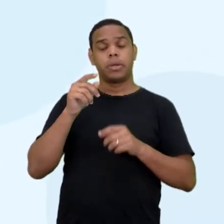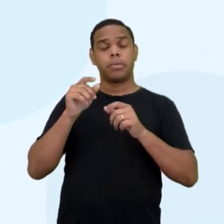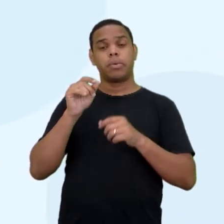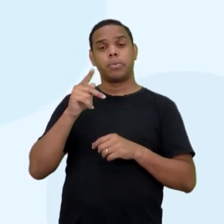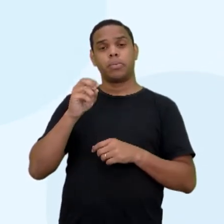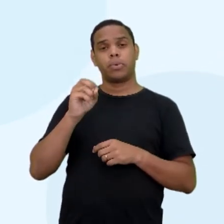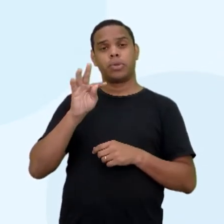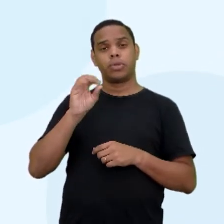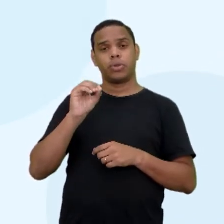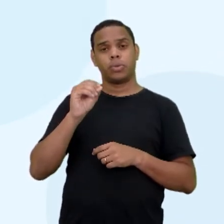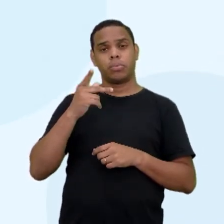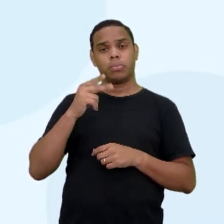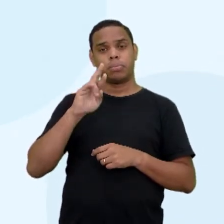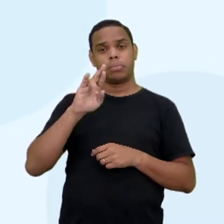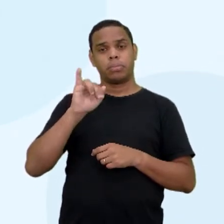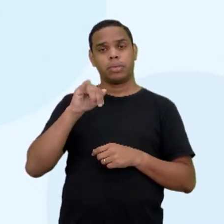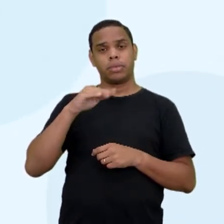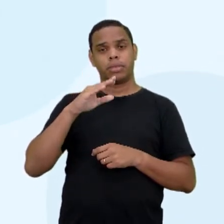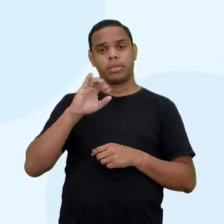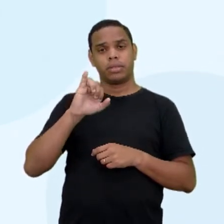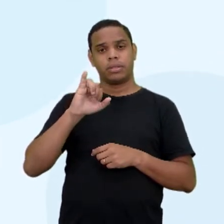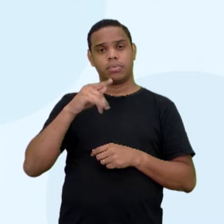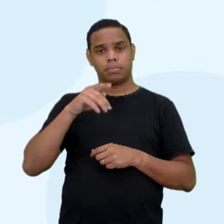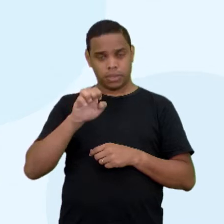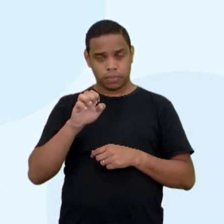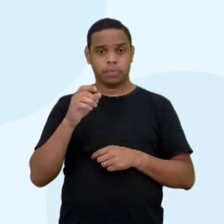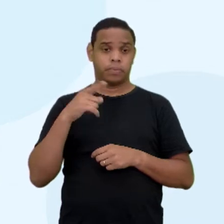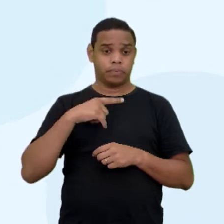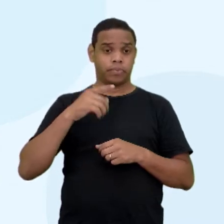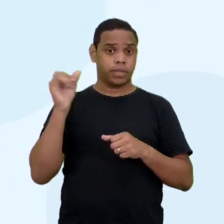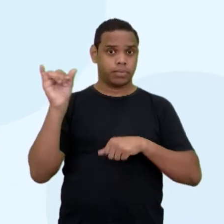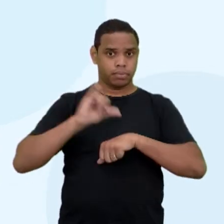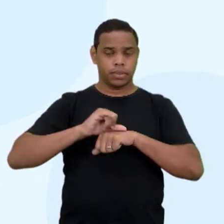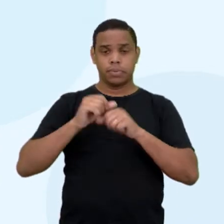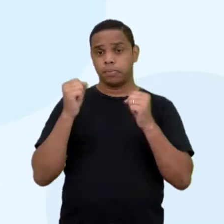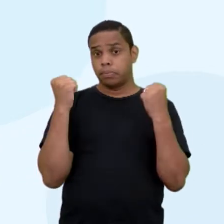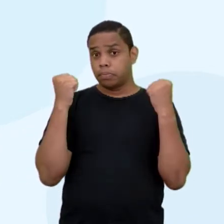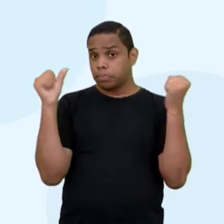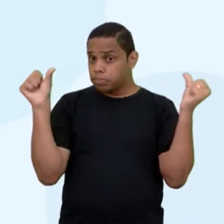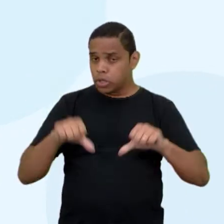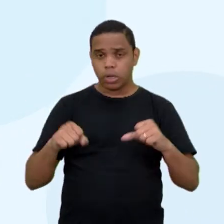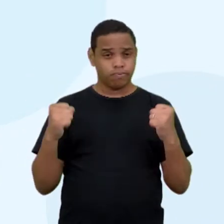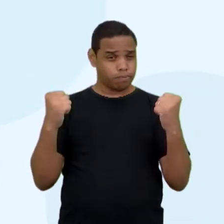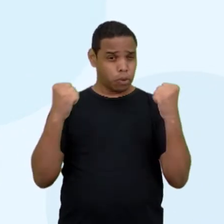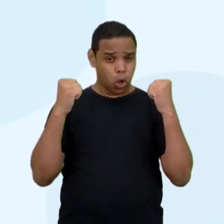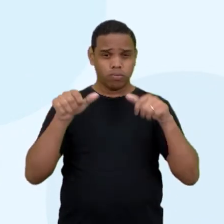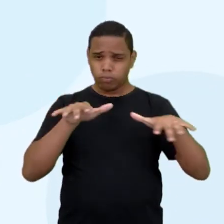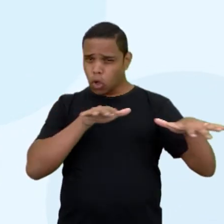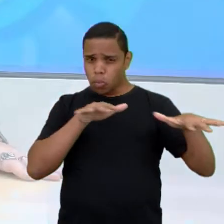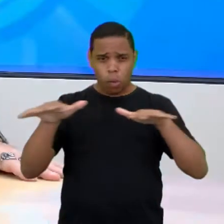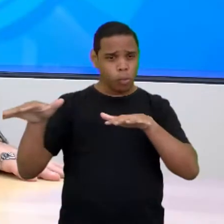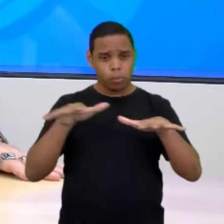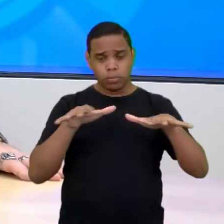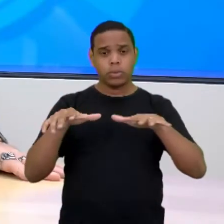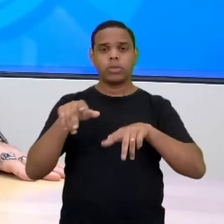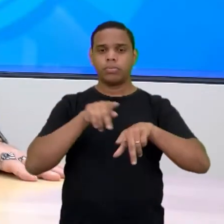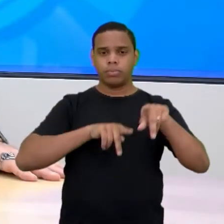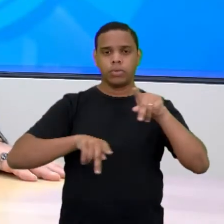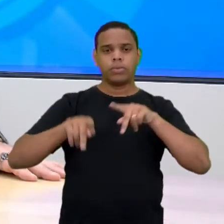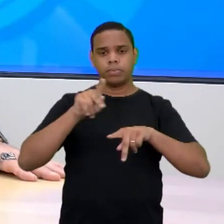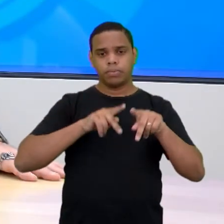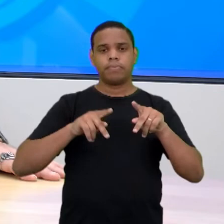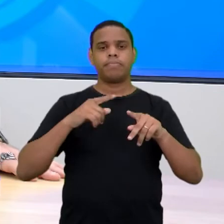principal capital aí a ser, né, afetada, e tem que lembrar que boa parte da população, né, do país aí